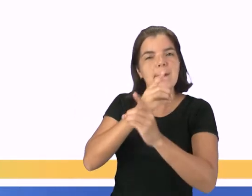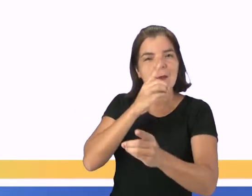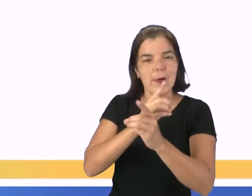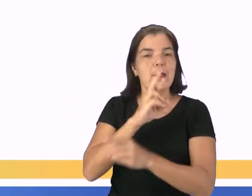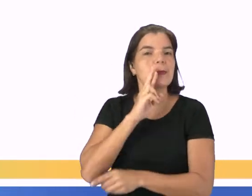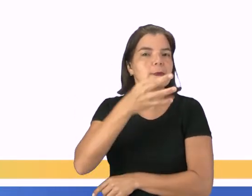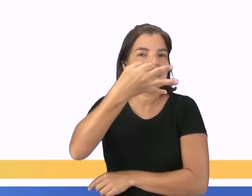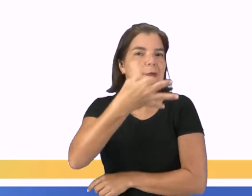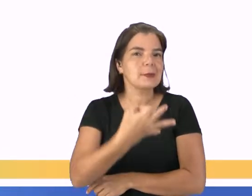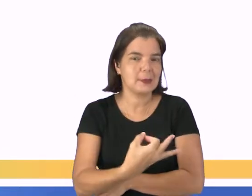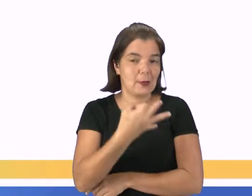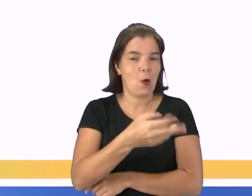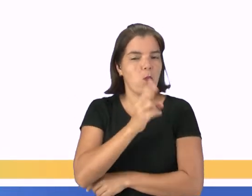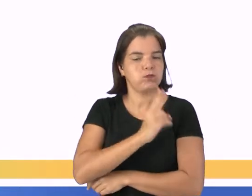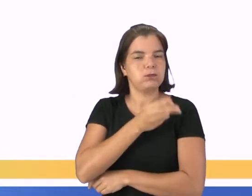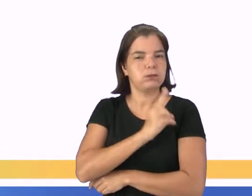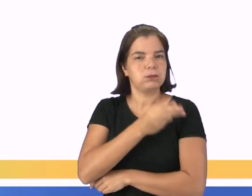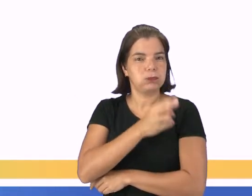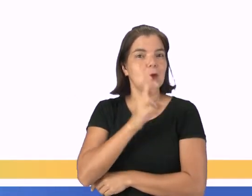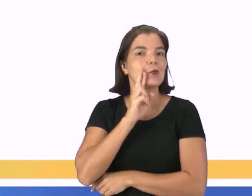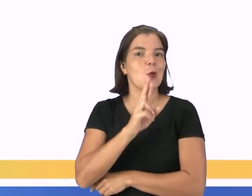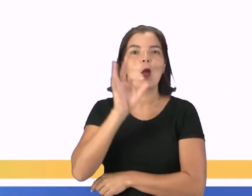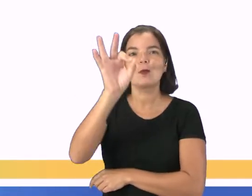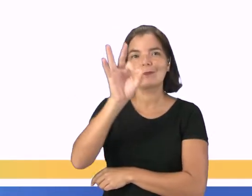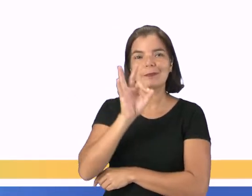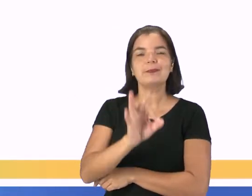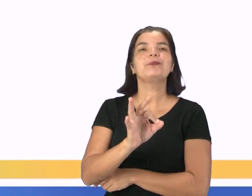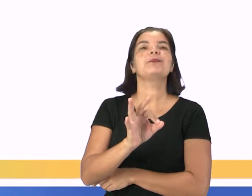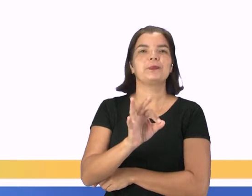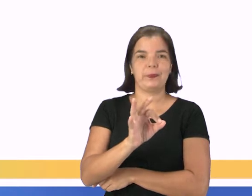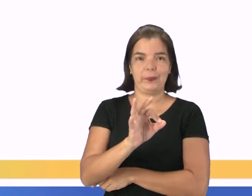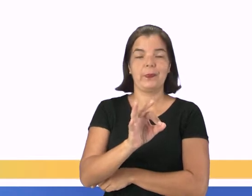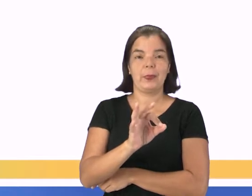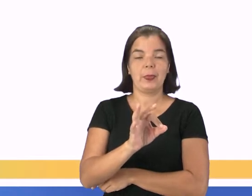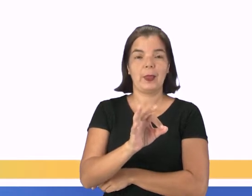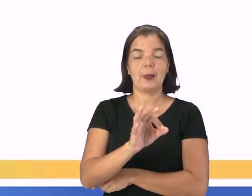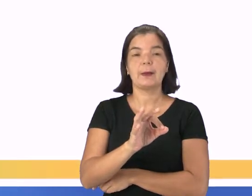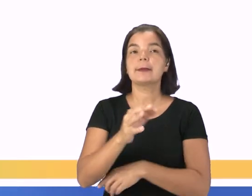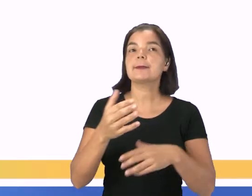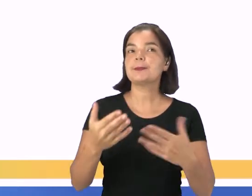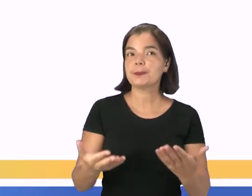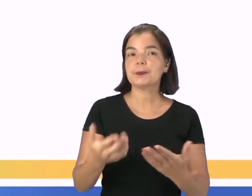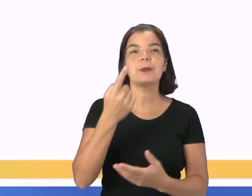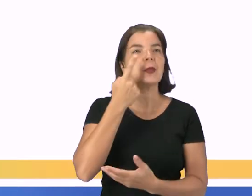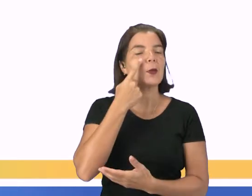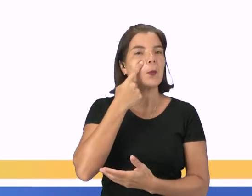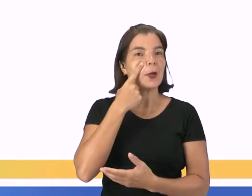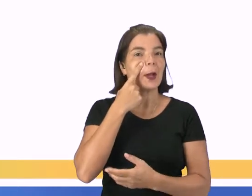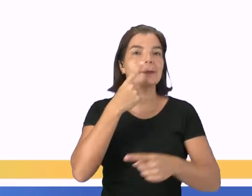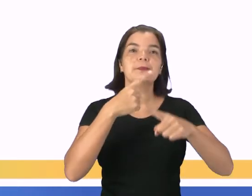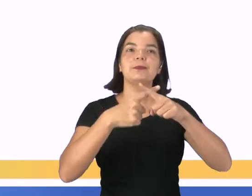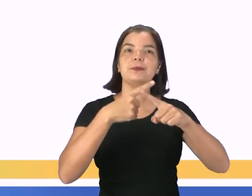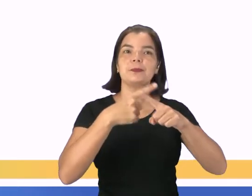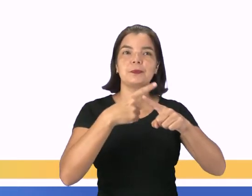esse mesmo número, esse resultado aí, né, na forma percentual, devemos multiplicar o